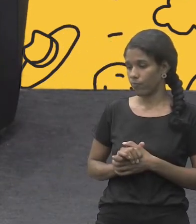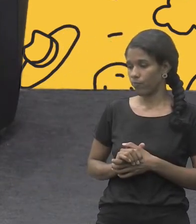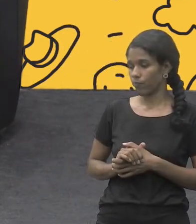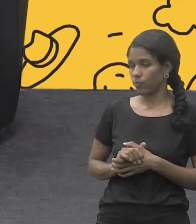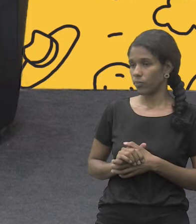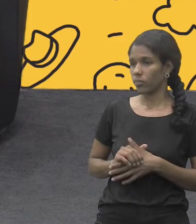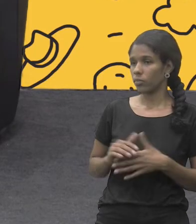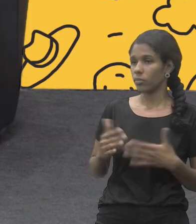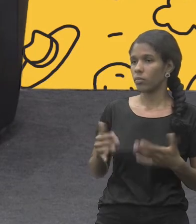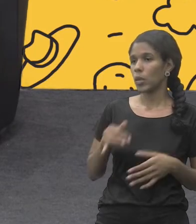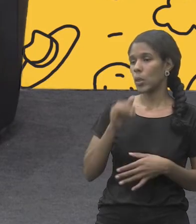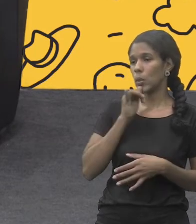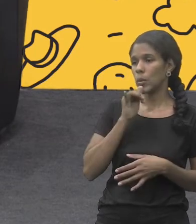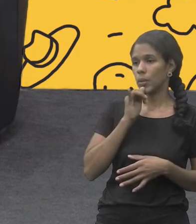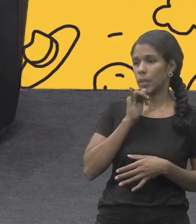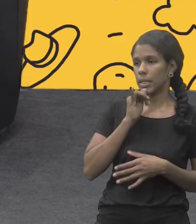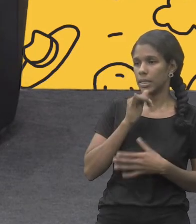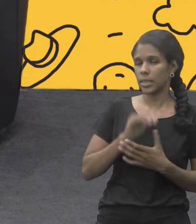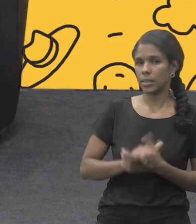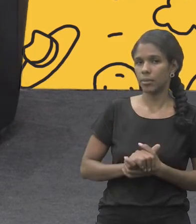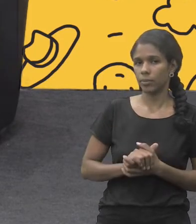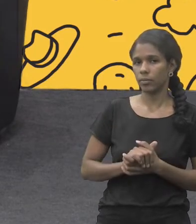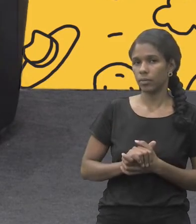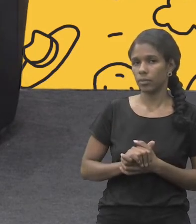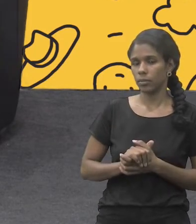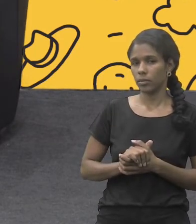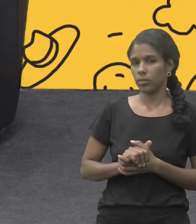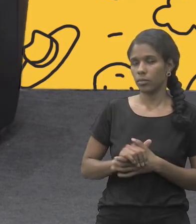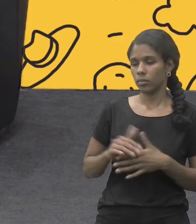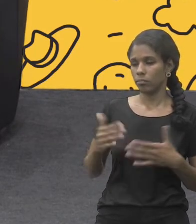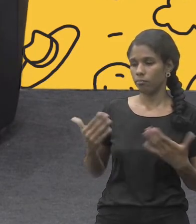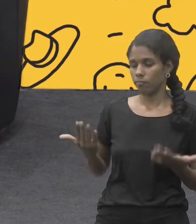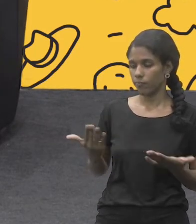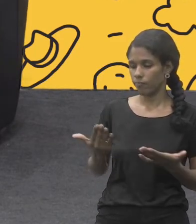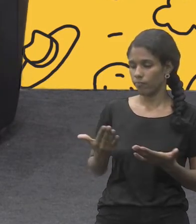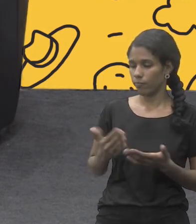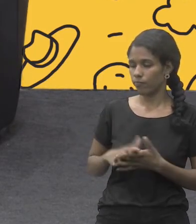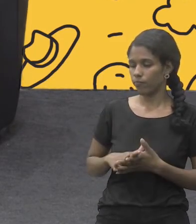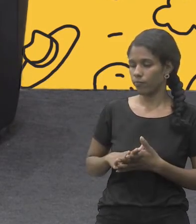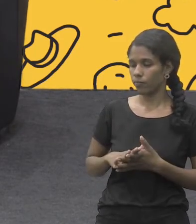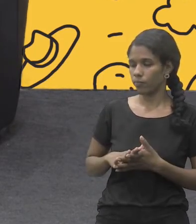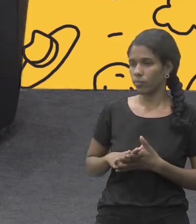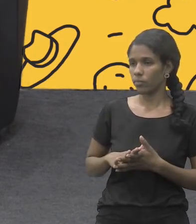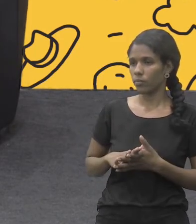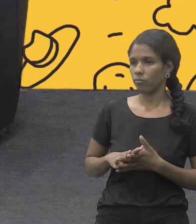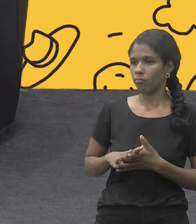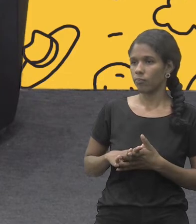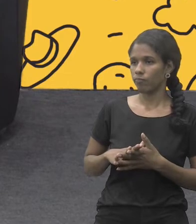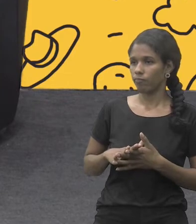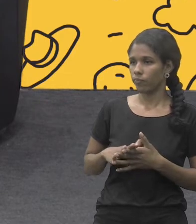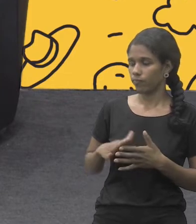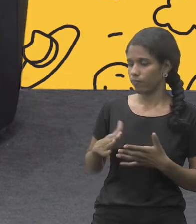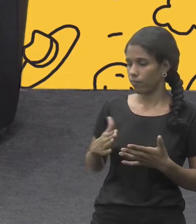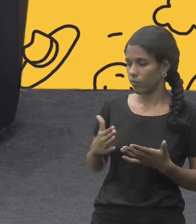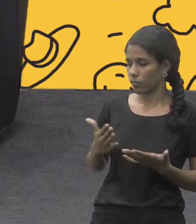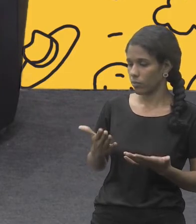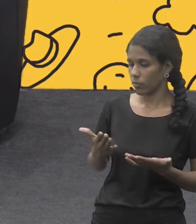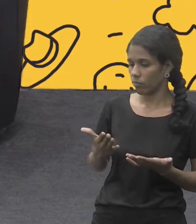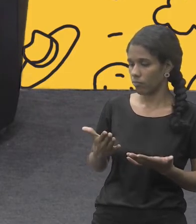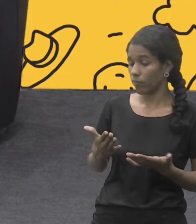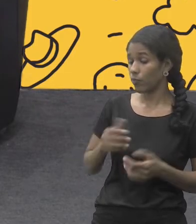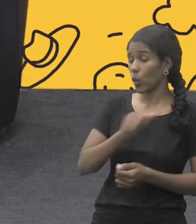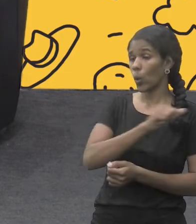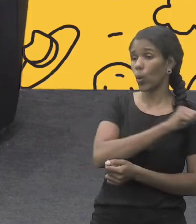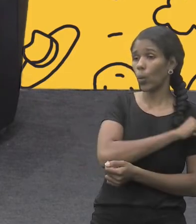por exemplo as Olimpíadas, os alunos se sentem mais inspirados? Com certeza, né? Os alunos que